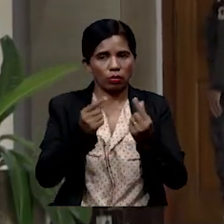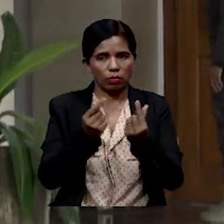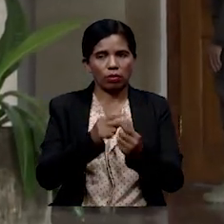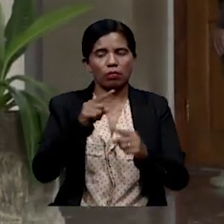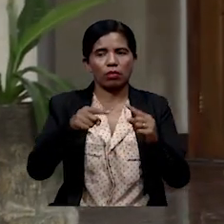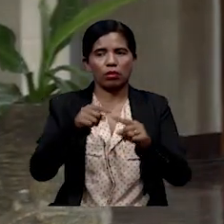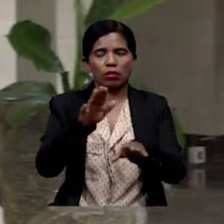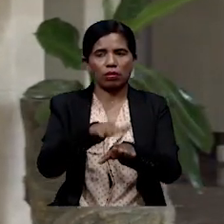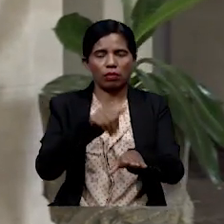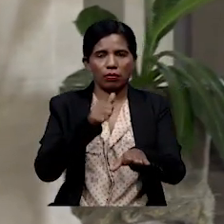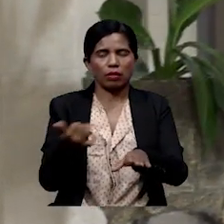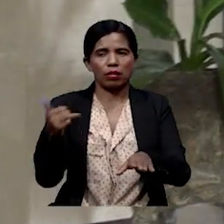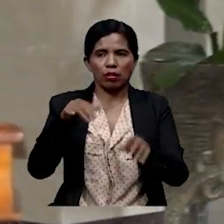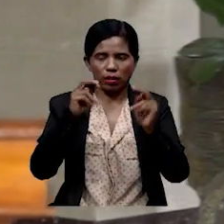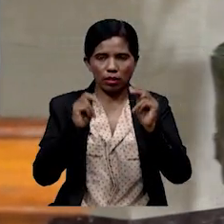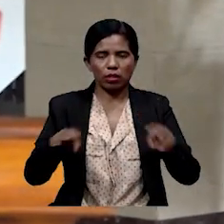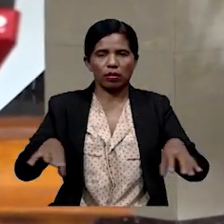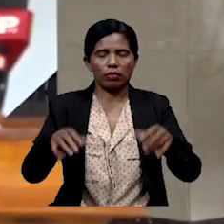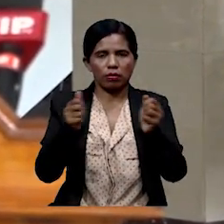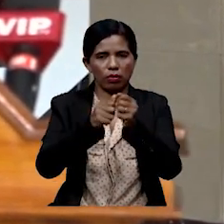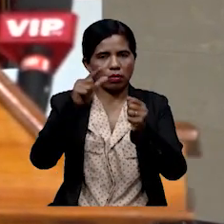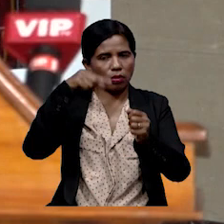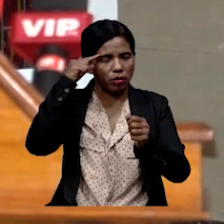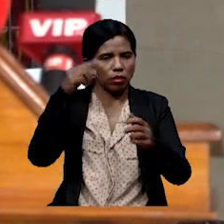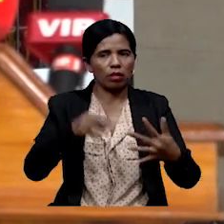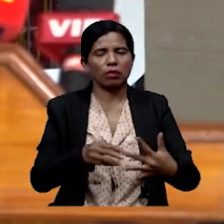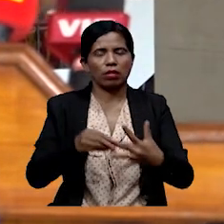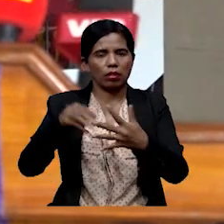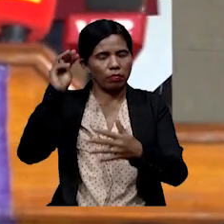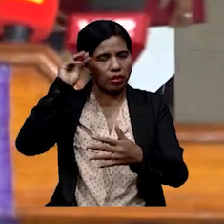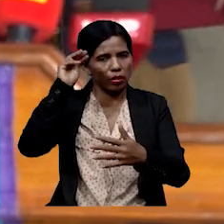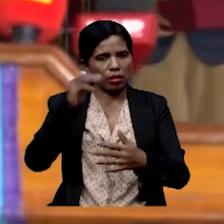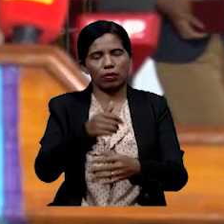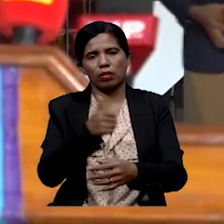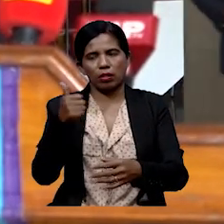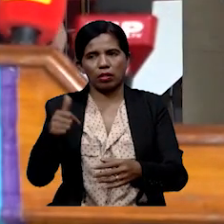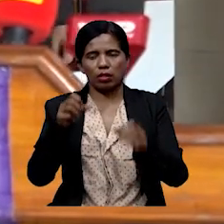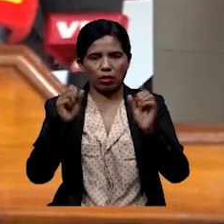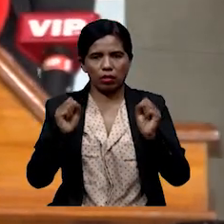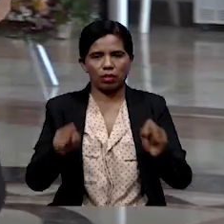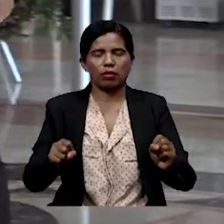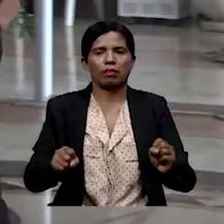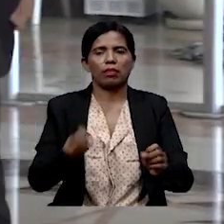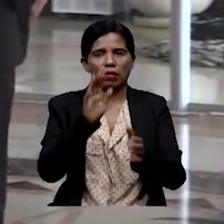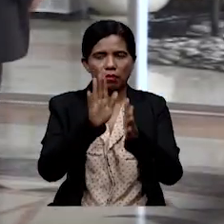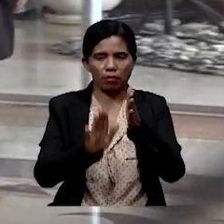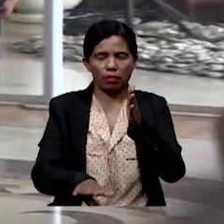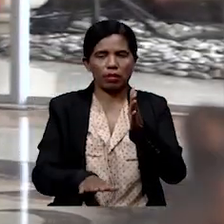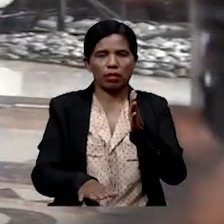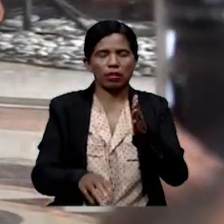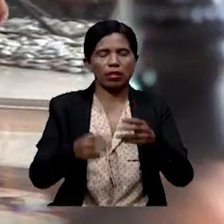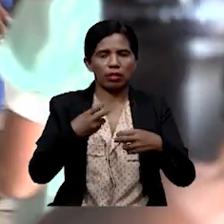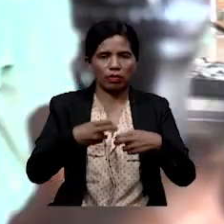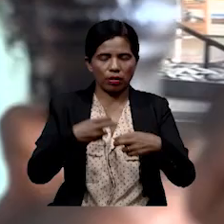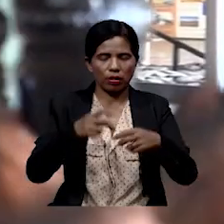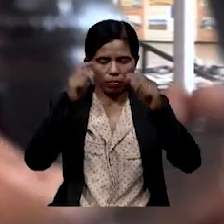halo recrutamento sira tem que coopera o governo liu ministério relevante sira nune bele ha menos risco ba Timor-Leste sira nebe